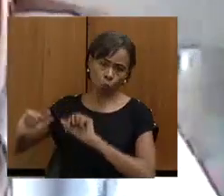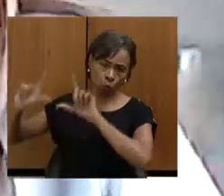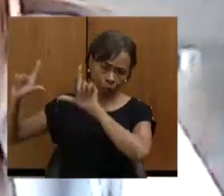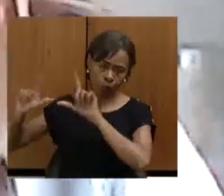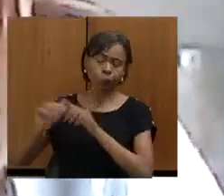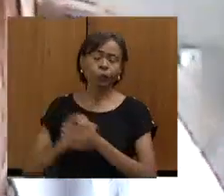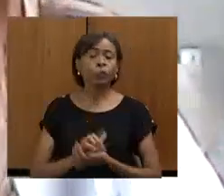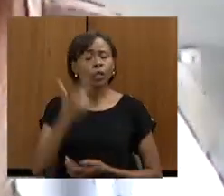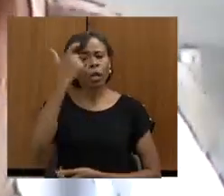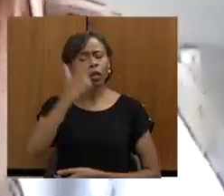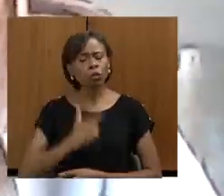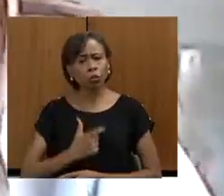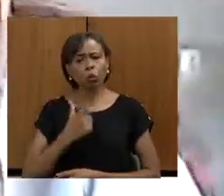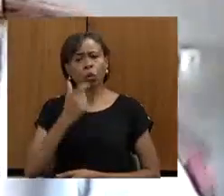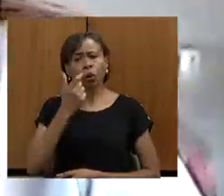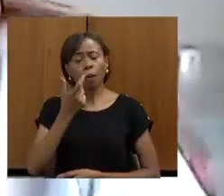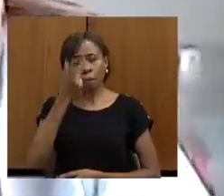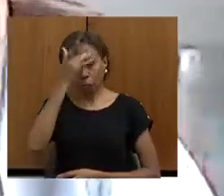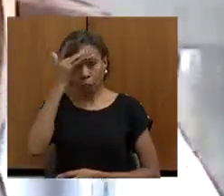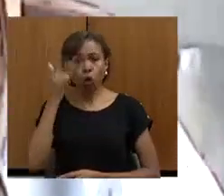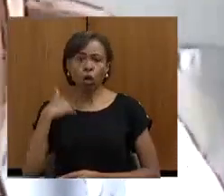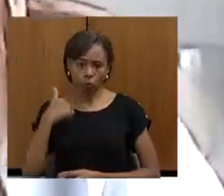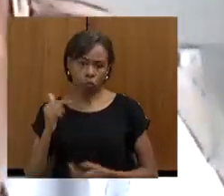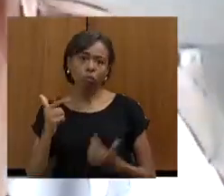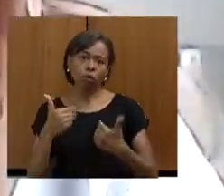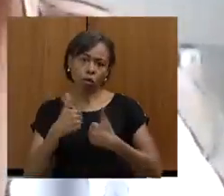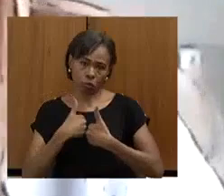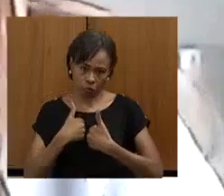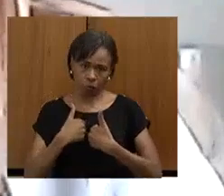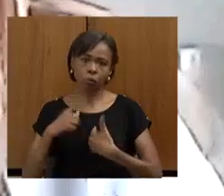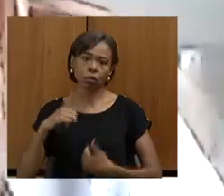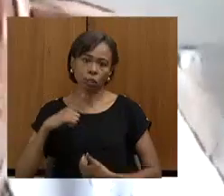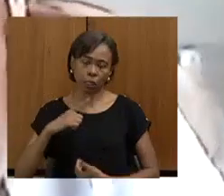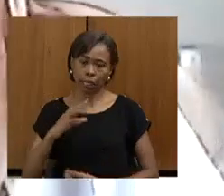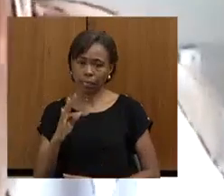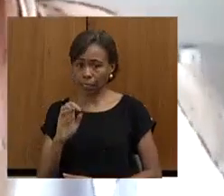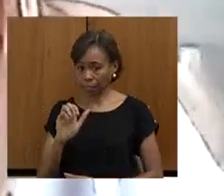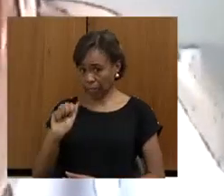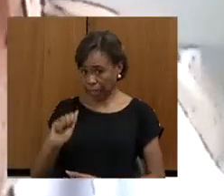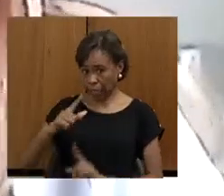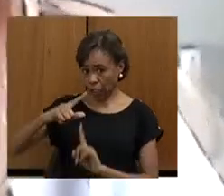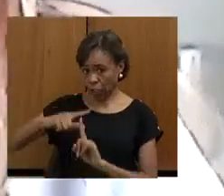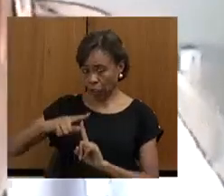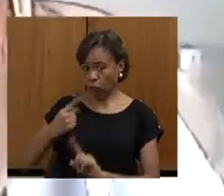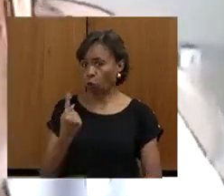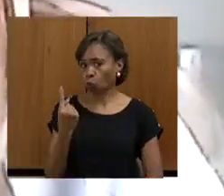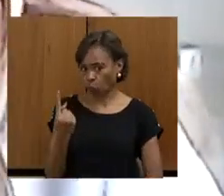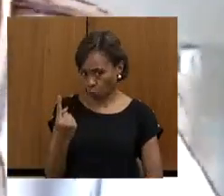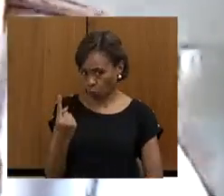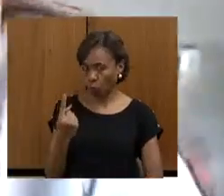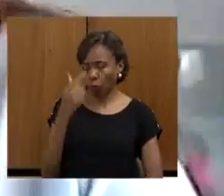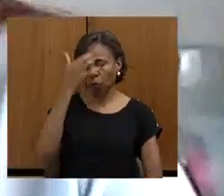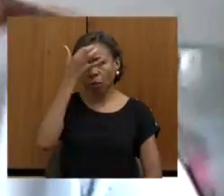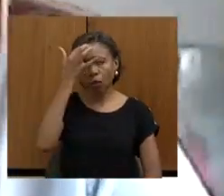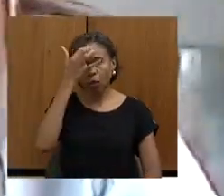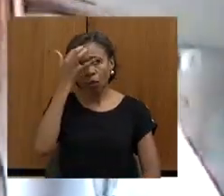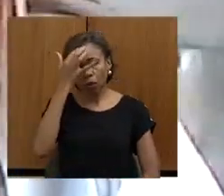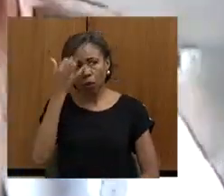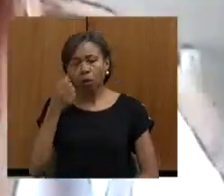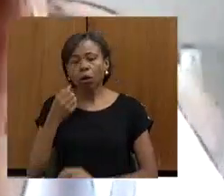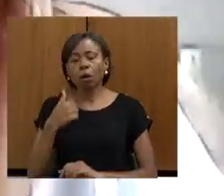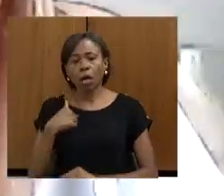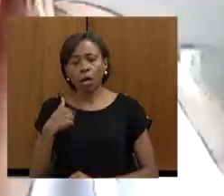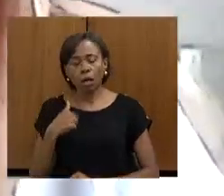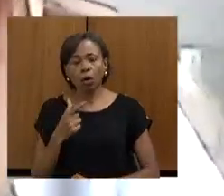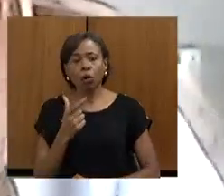eu sou uma pessoa com autismo, certo? Sou teia nível 1 de suporte. Sou mãe de um